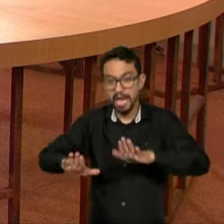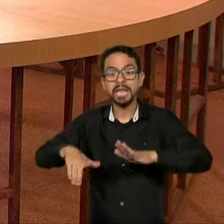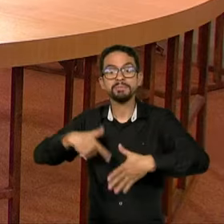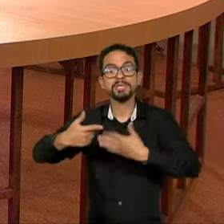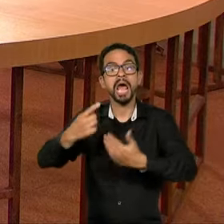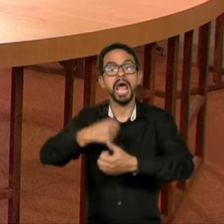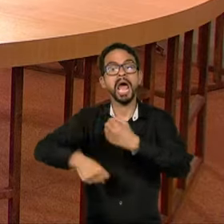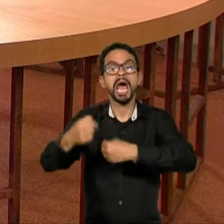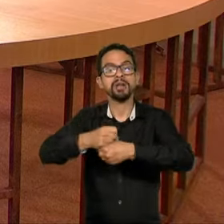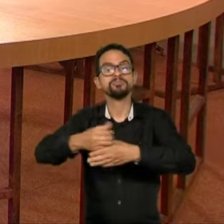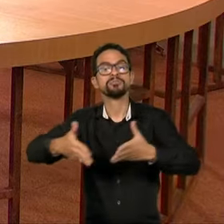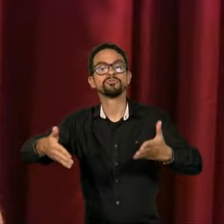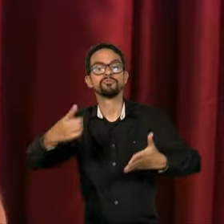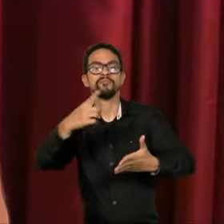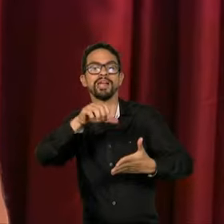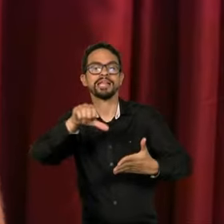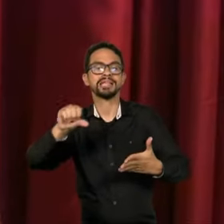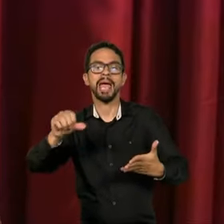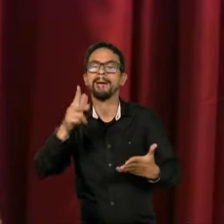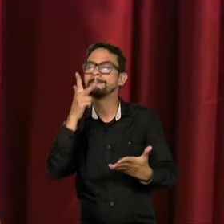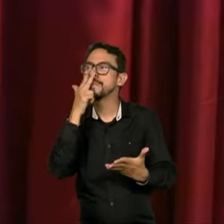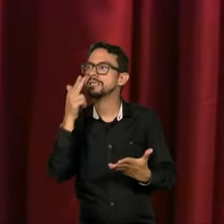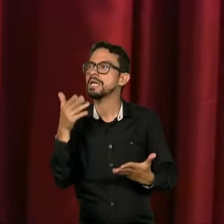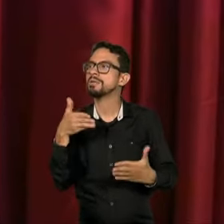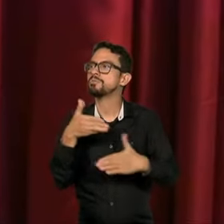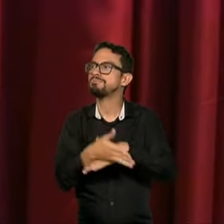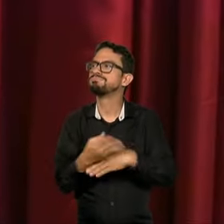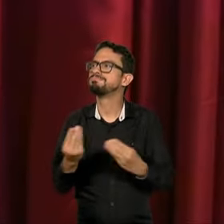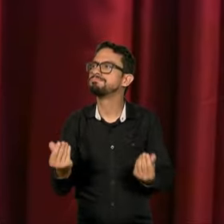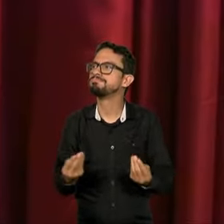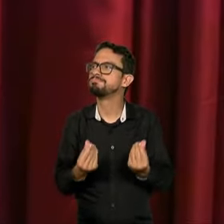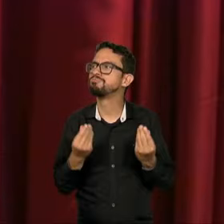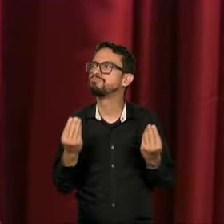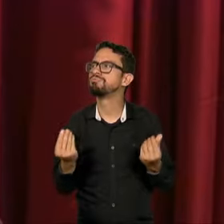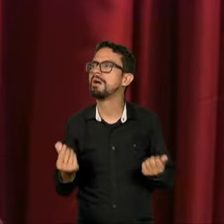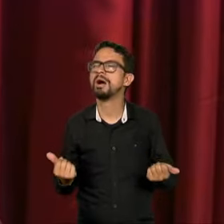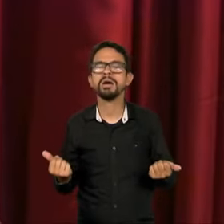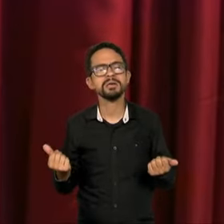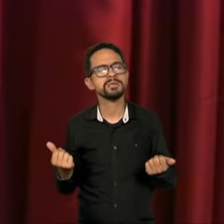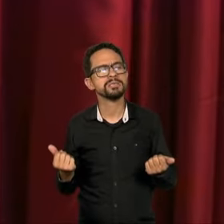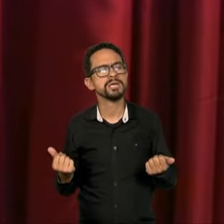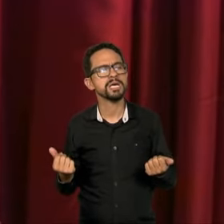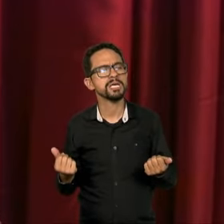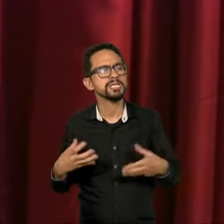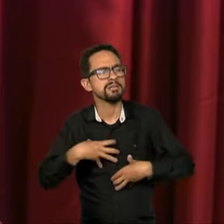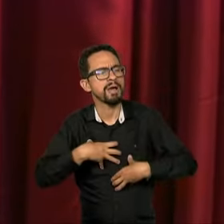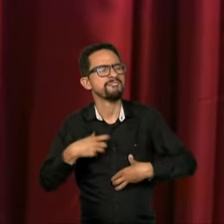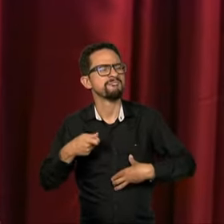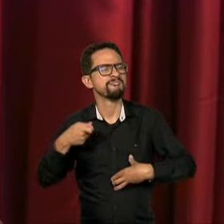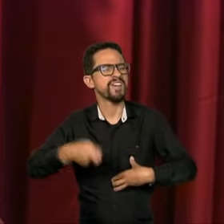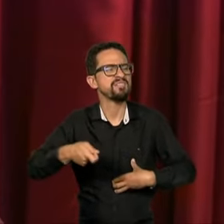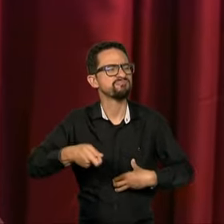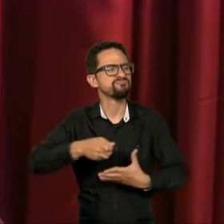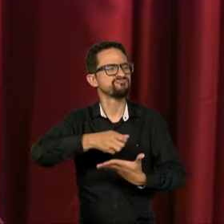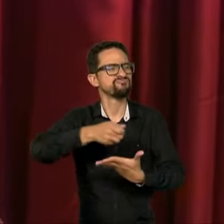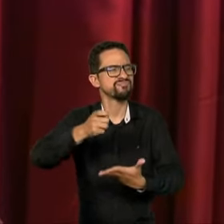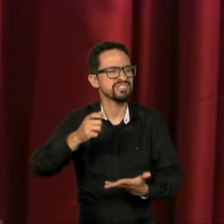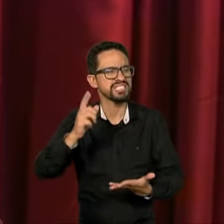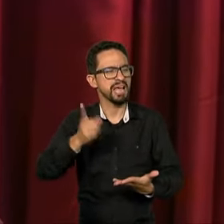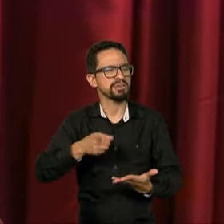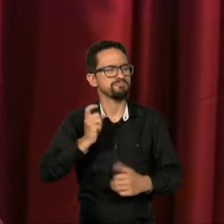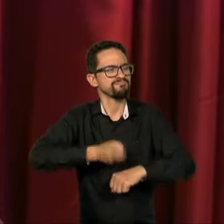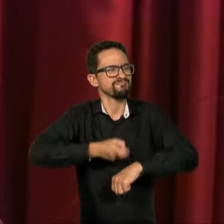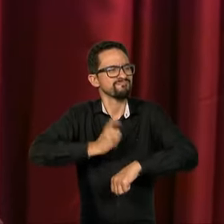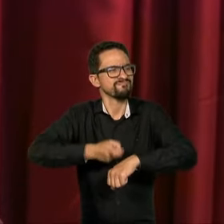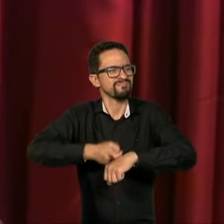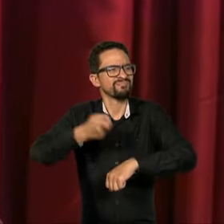90, que eu não sei o que que é. Que parece que entrou uma onda, não sei se uma onda um pouco mais dura com as coisas. E aí parece que